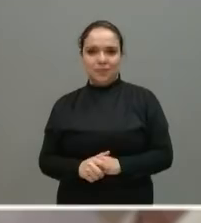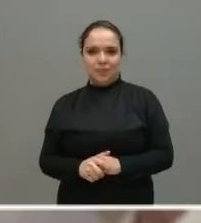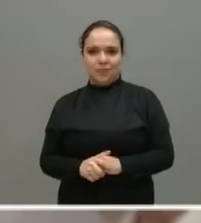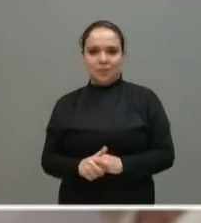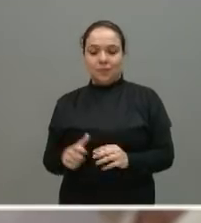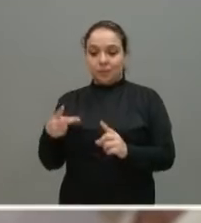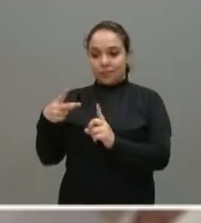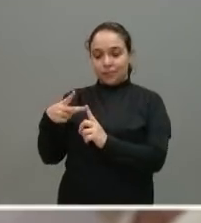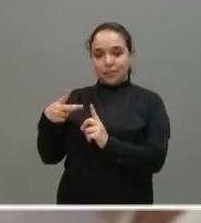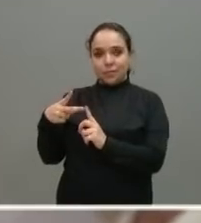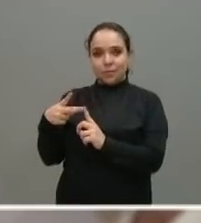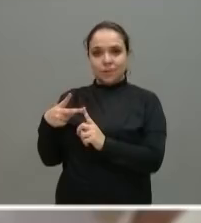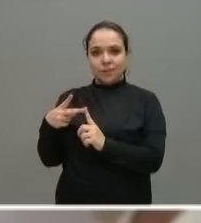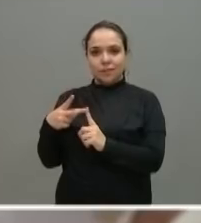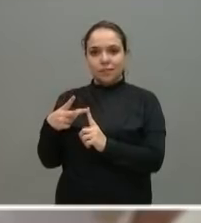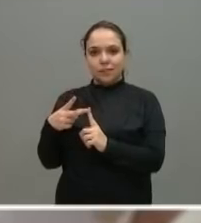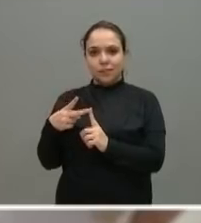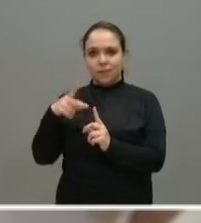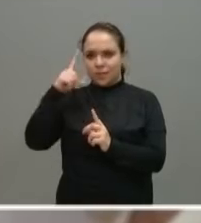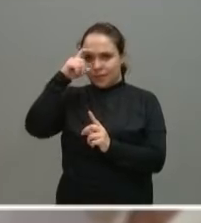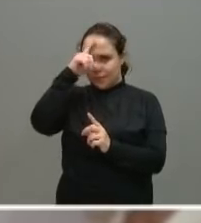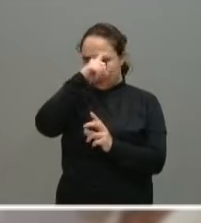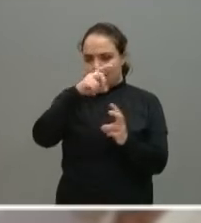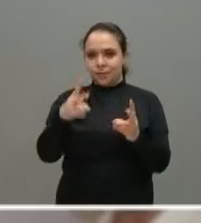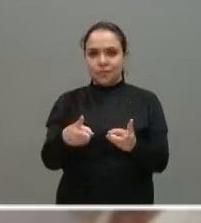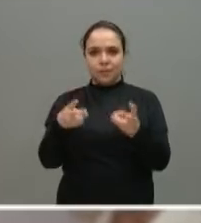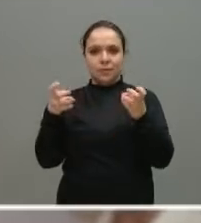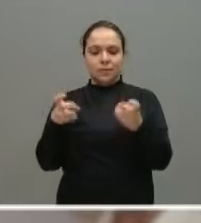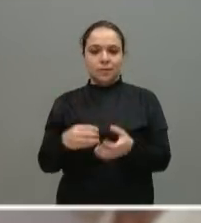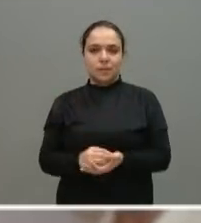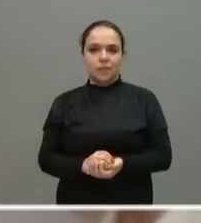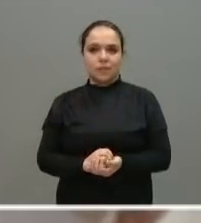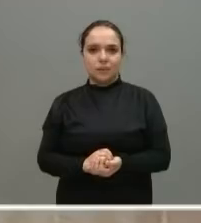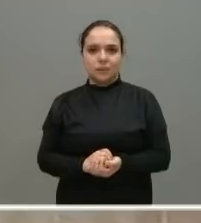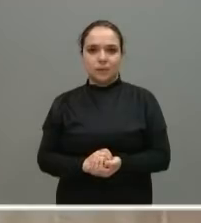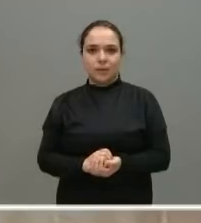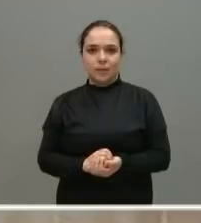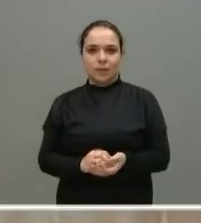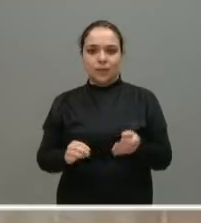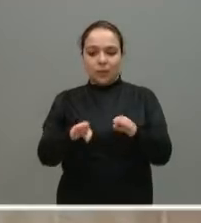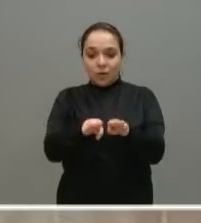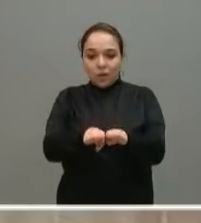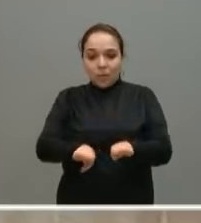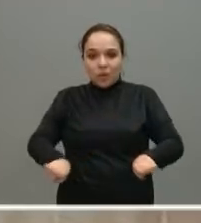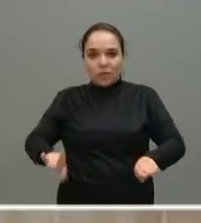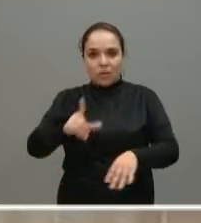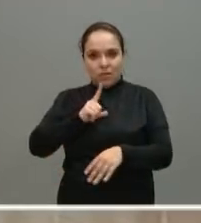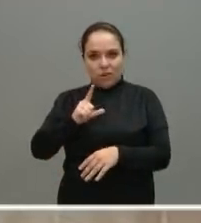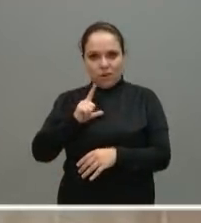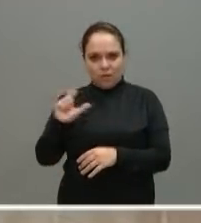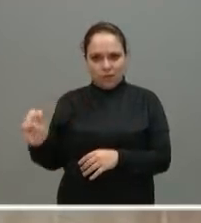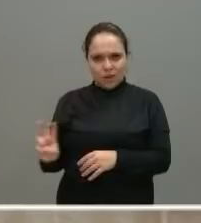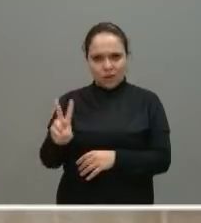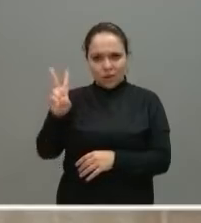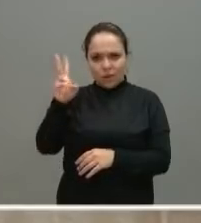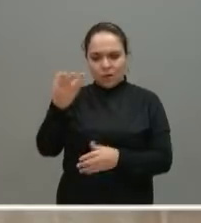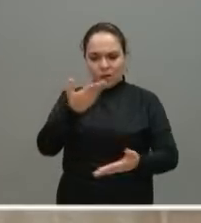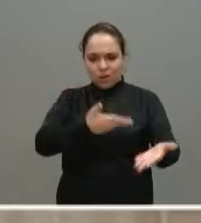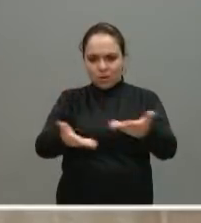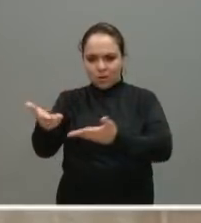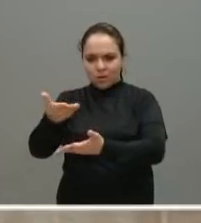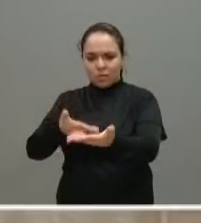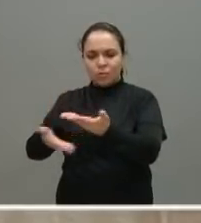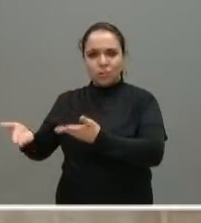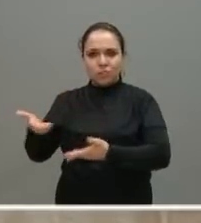Segundo, é raro percebermos que a humildade é um valor nos relacionamentos.